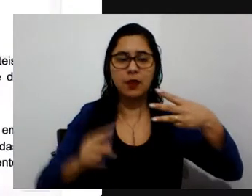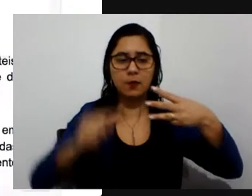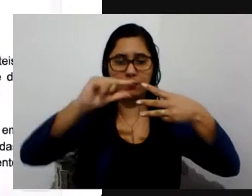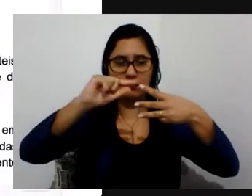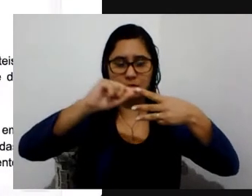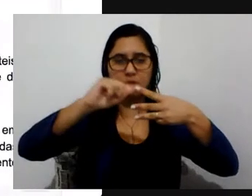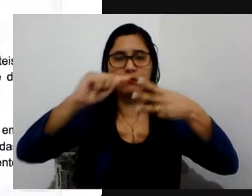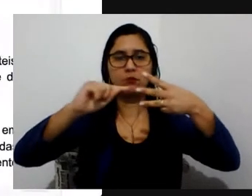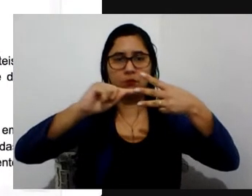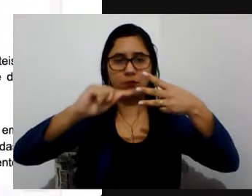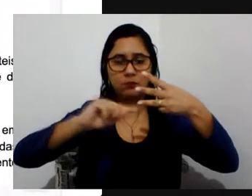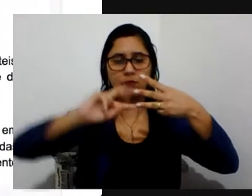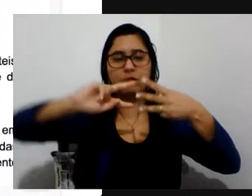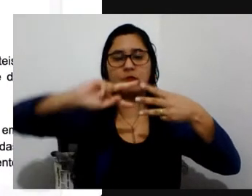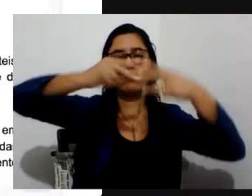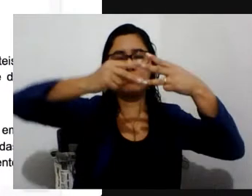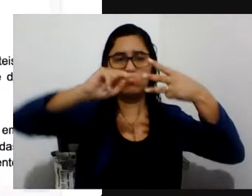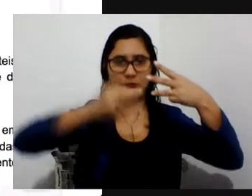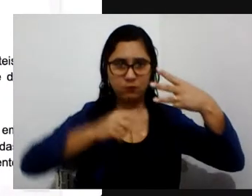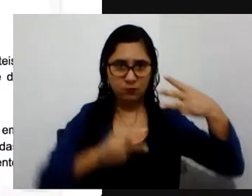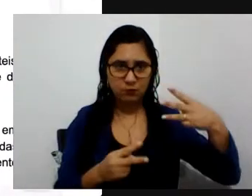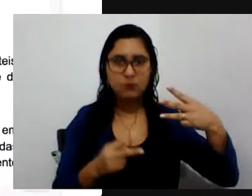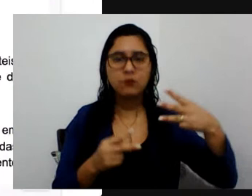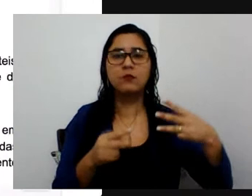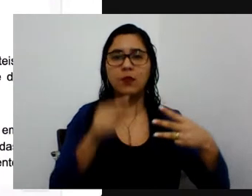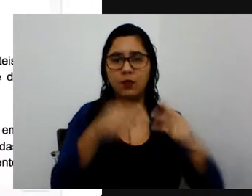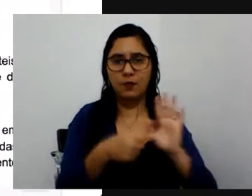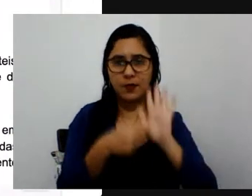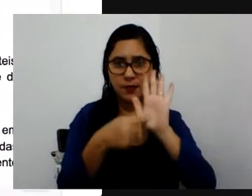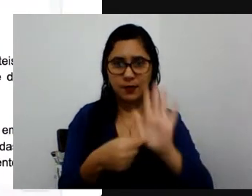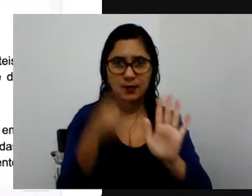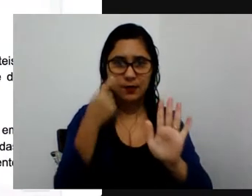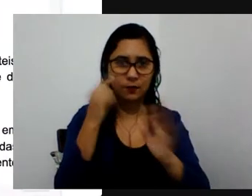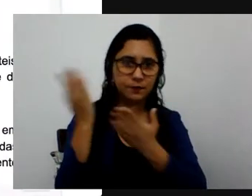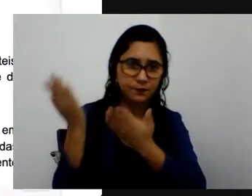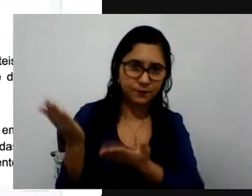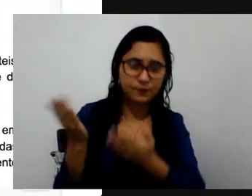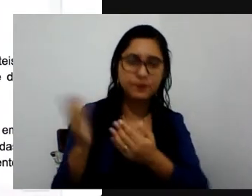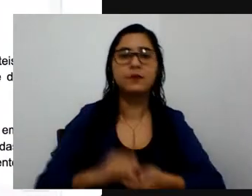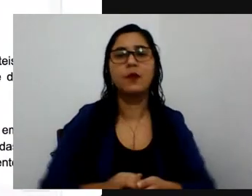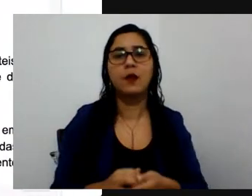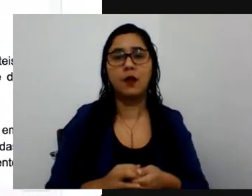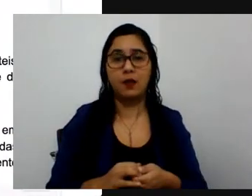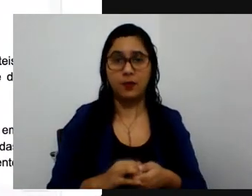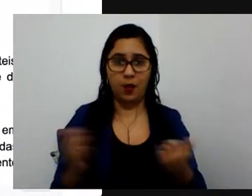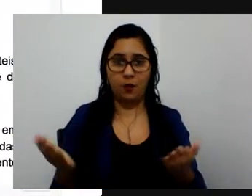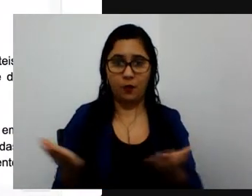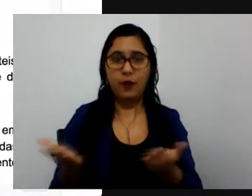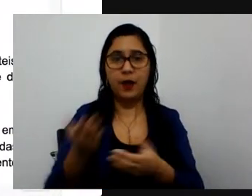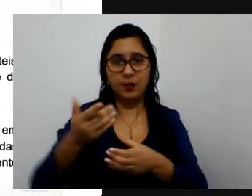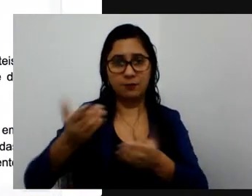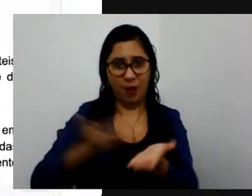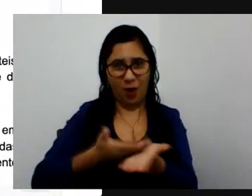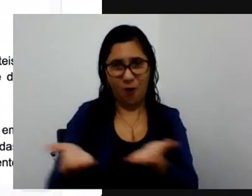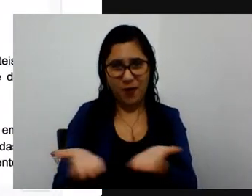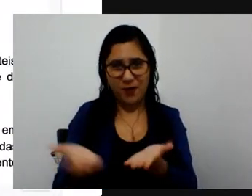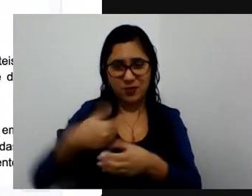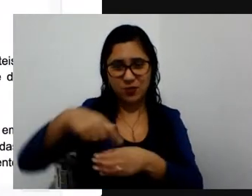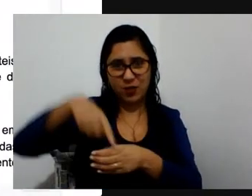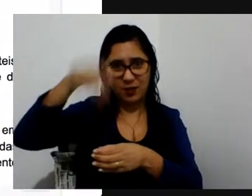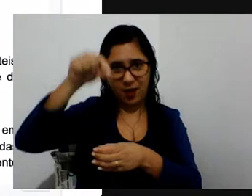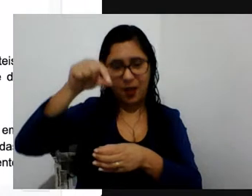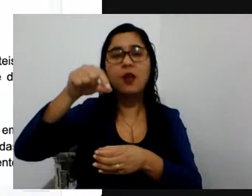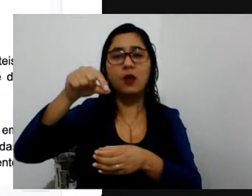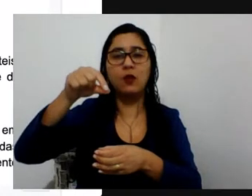no sorteio, segundo esta apresentação. Então, haverá o sorteio inicial. O sorteio